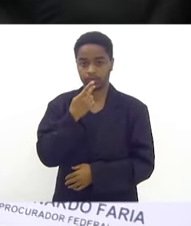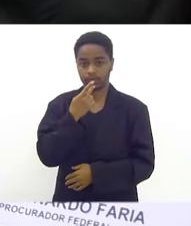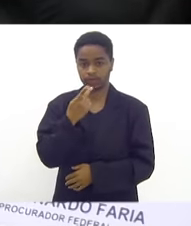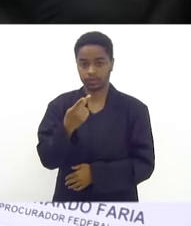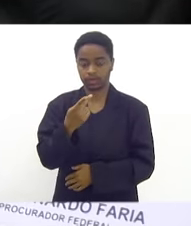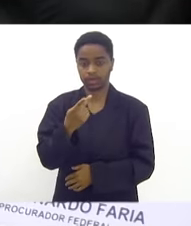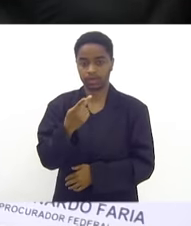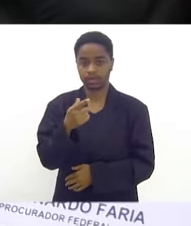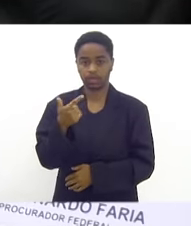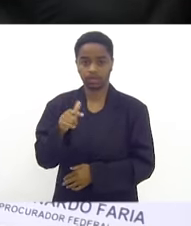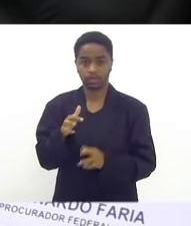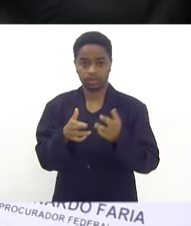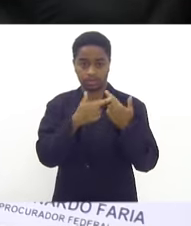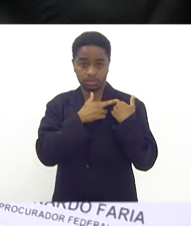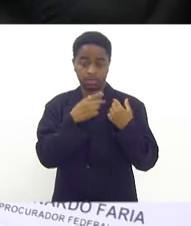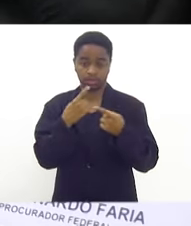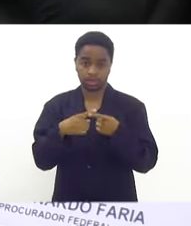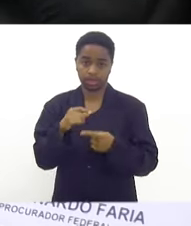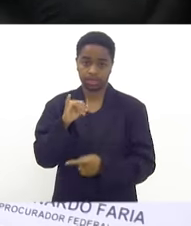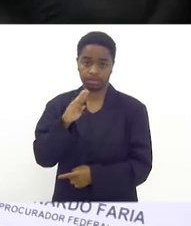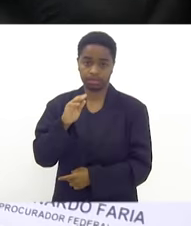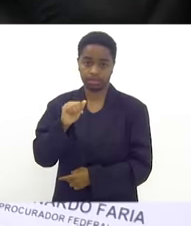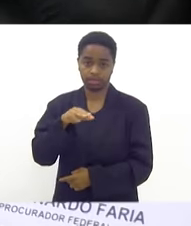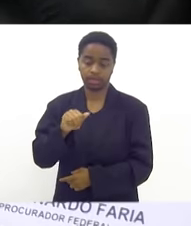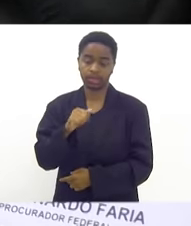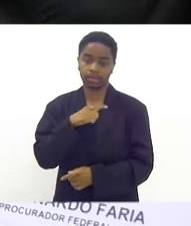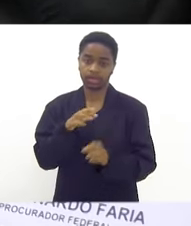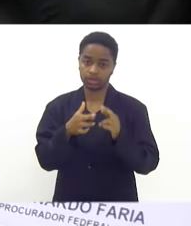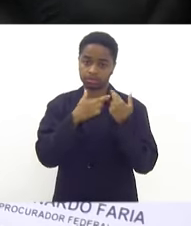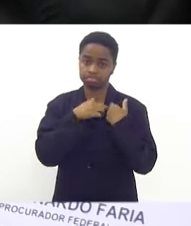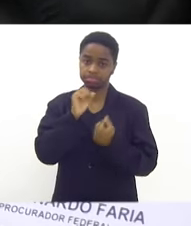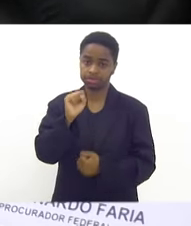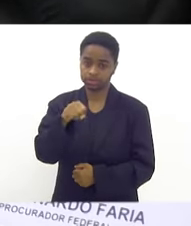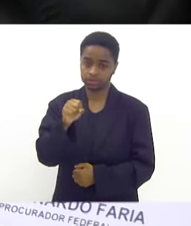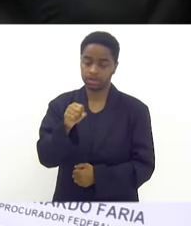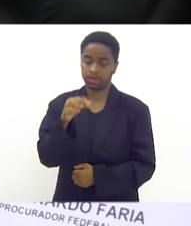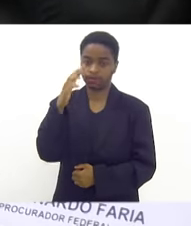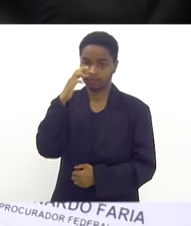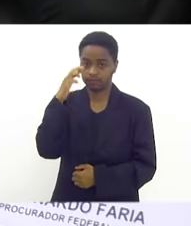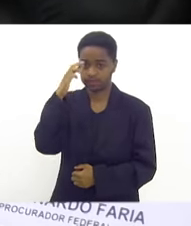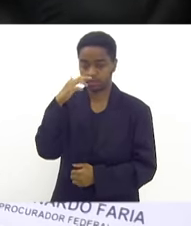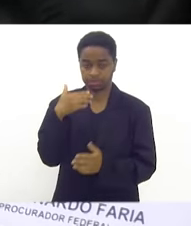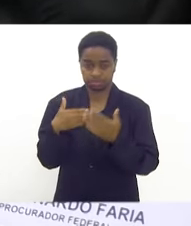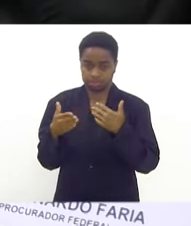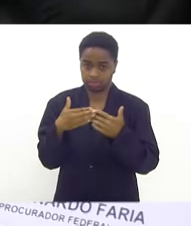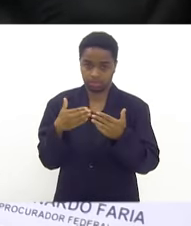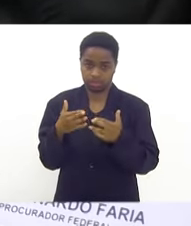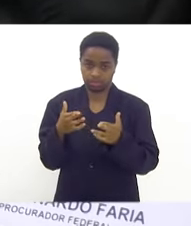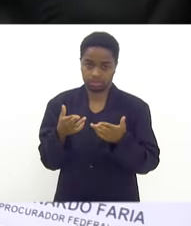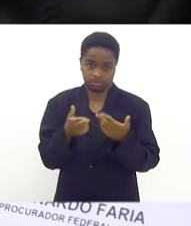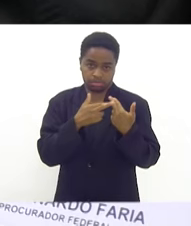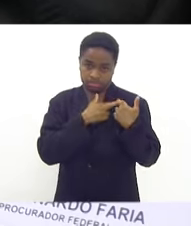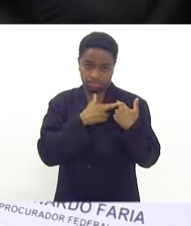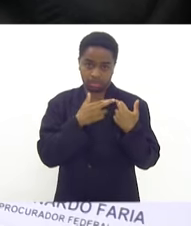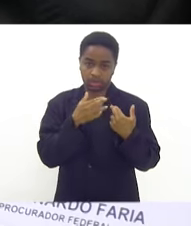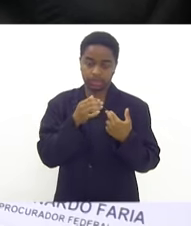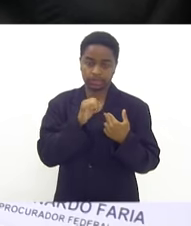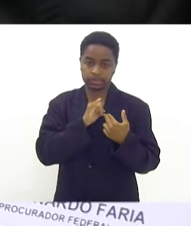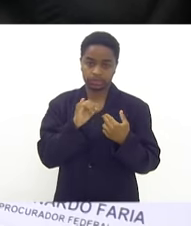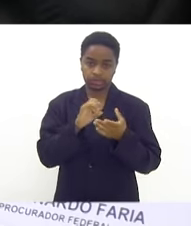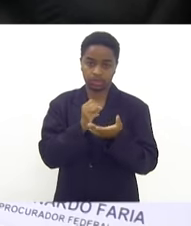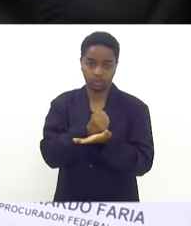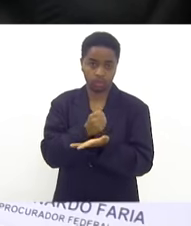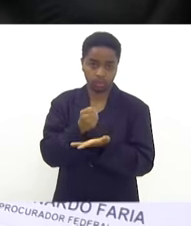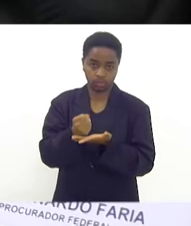competência o Ibama tem de fato competências na fiscalização independente da competência do licenciamento que é